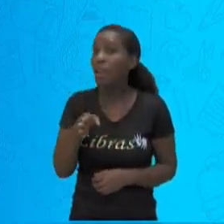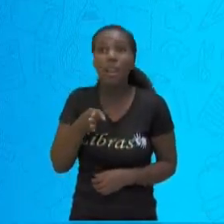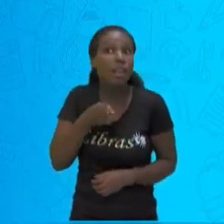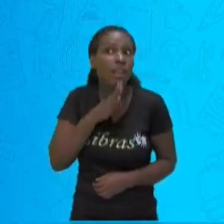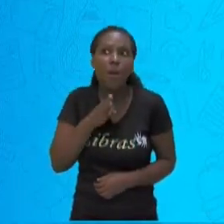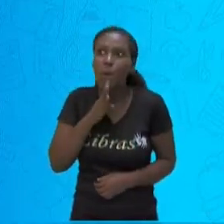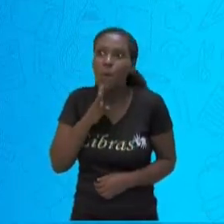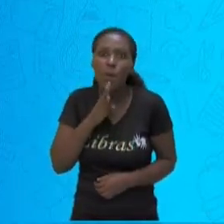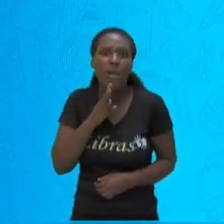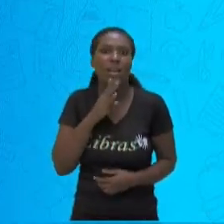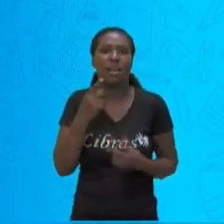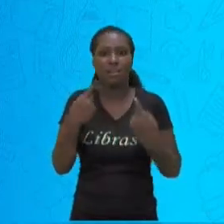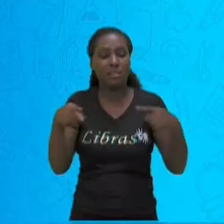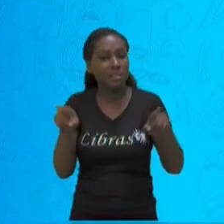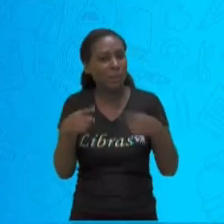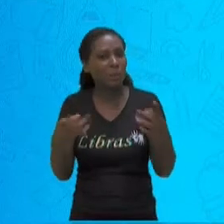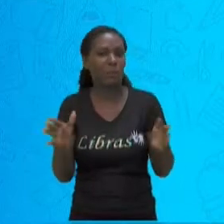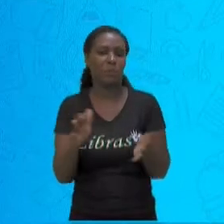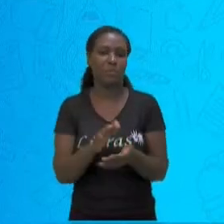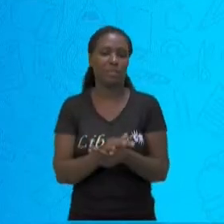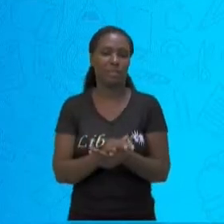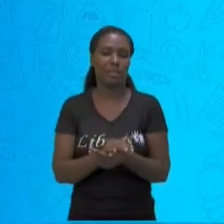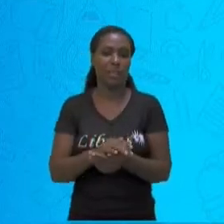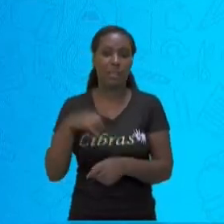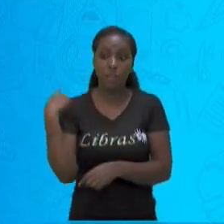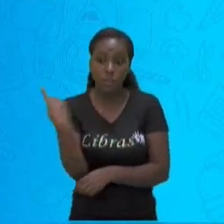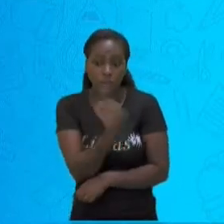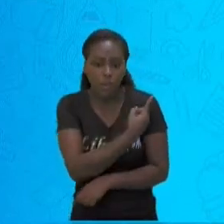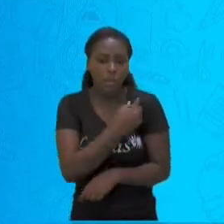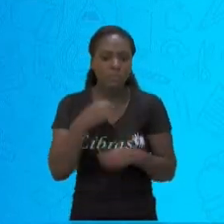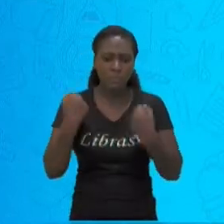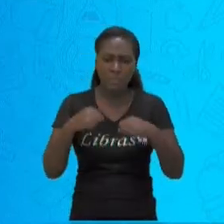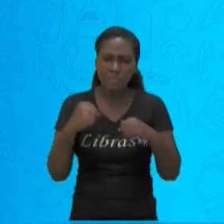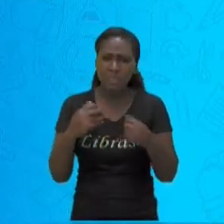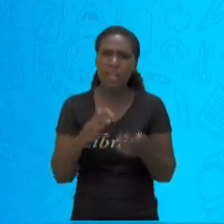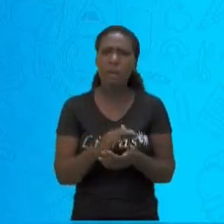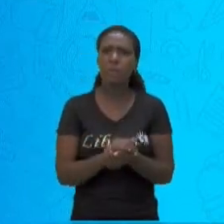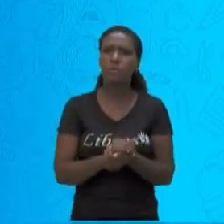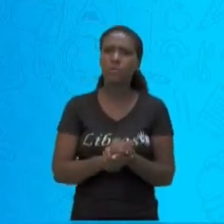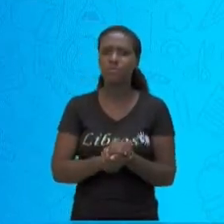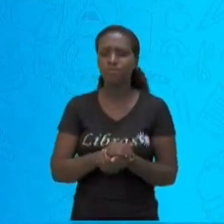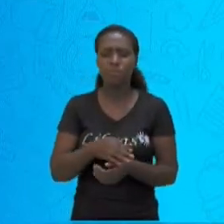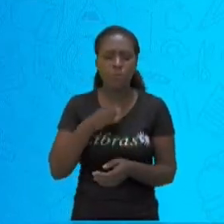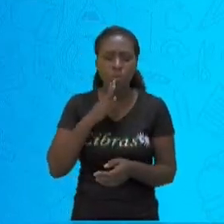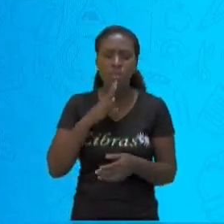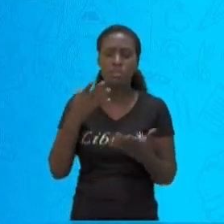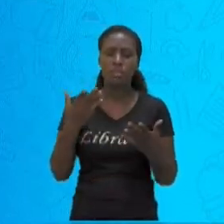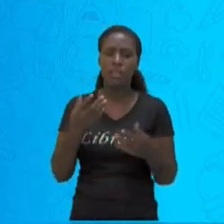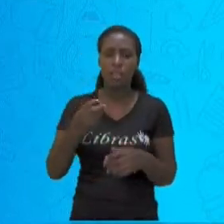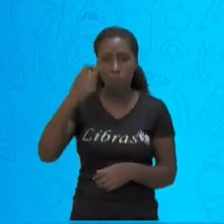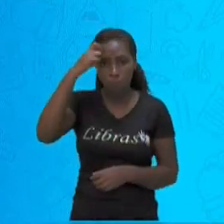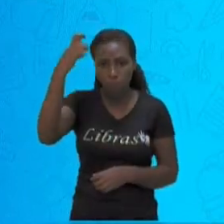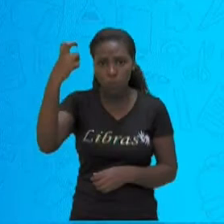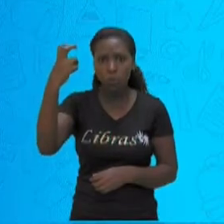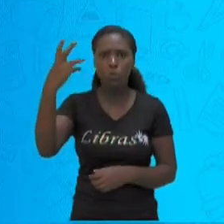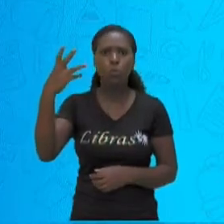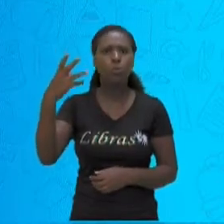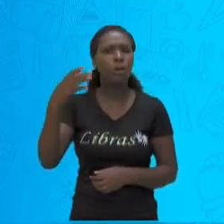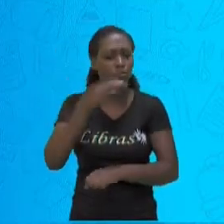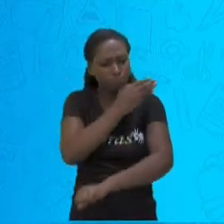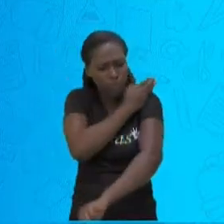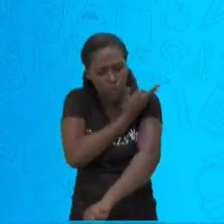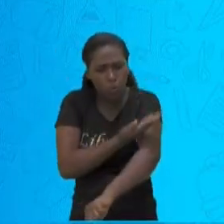isso. Quando eu falo de resgatar valores, a nossa cultura, é